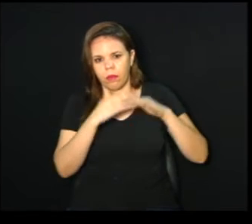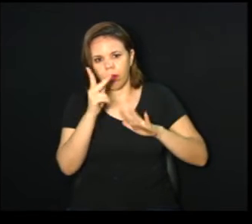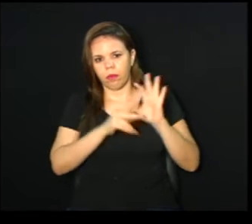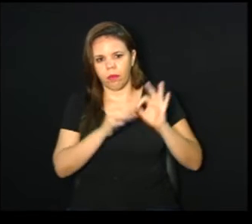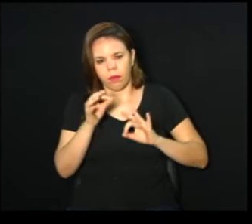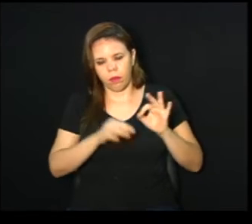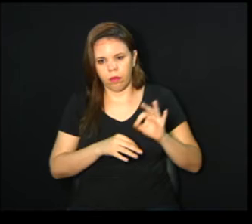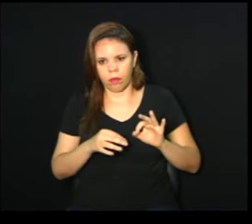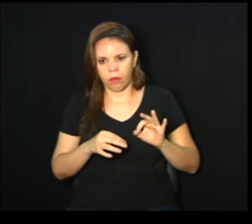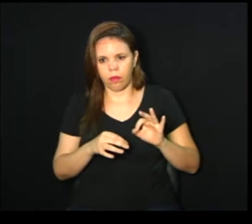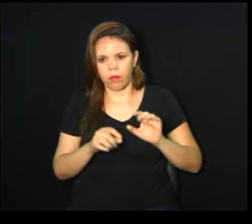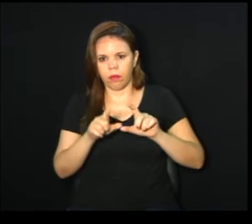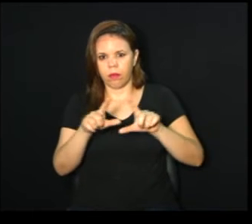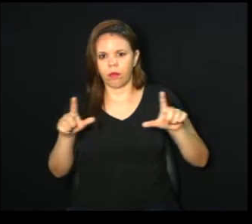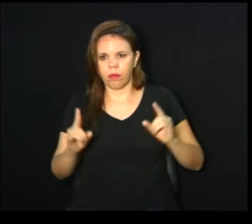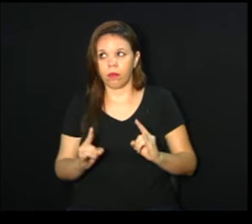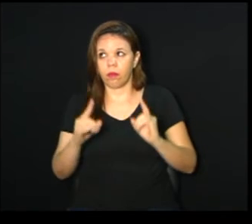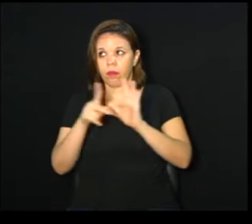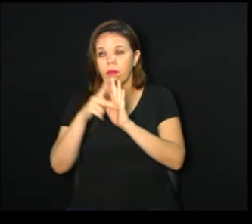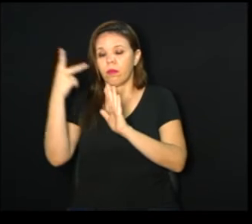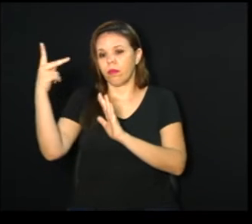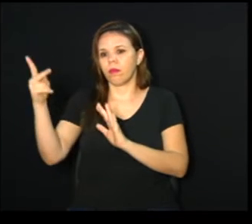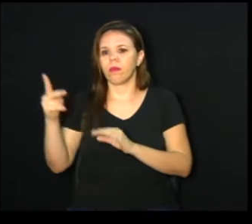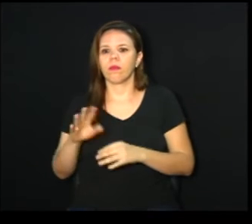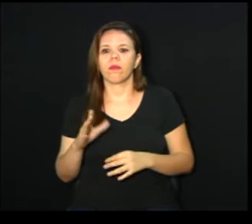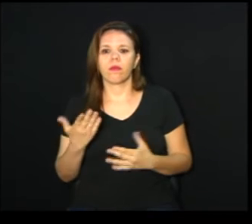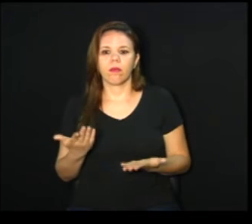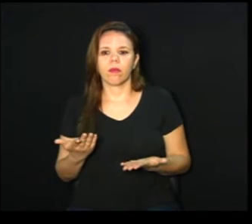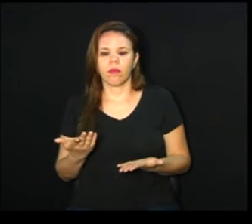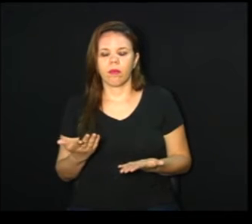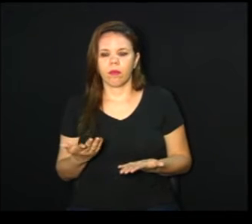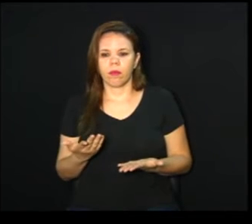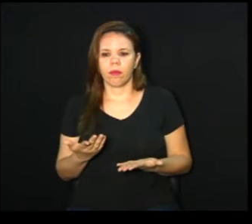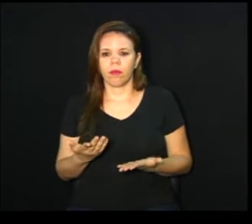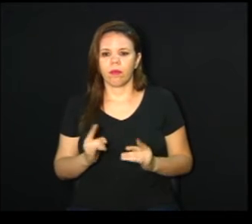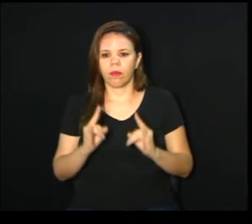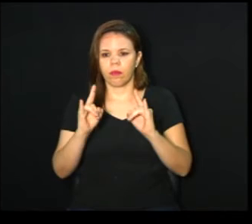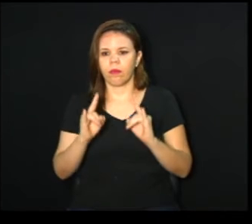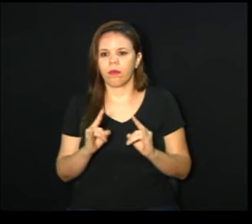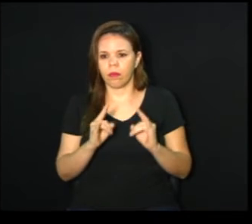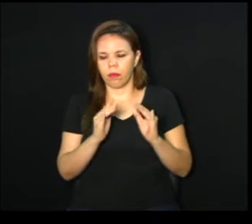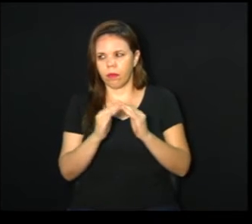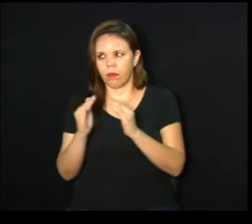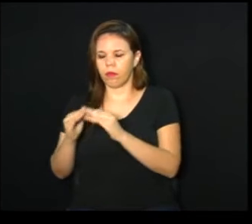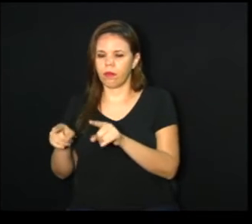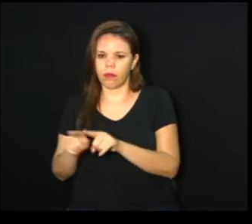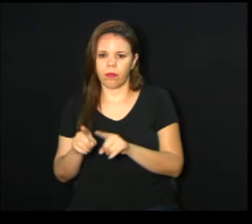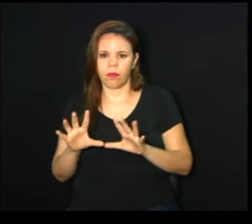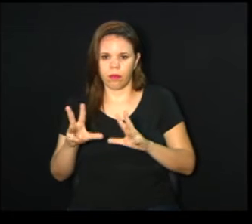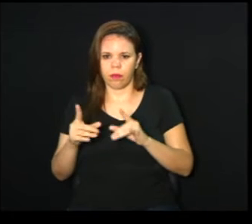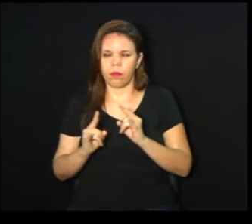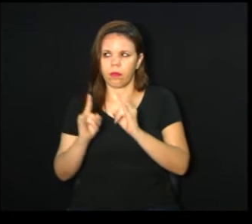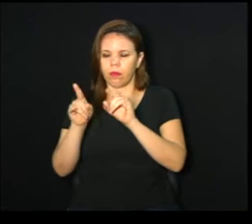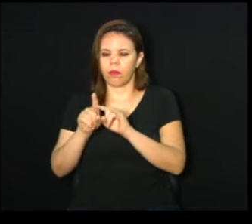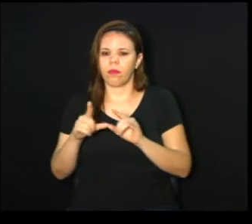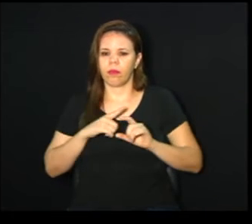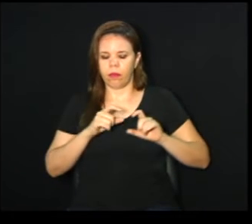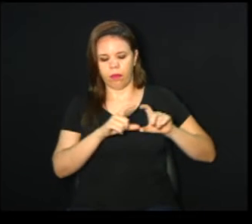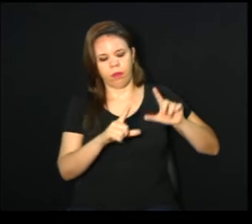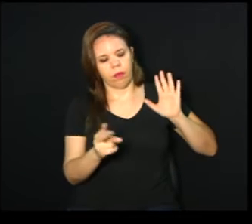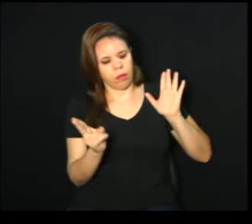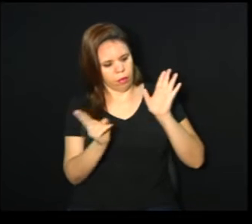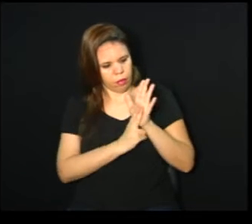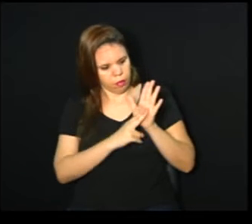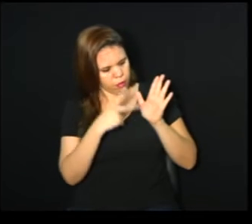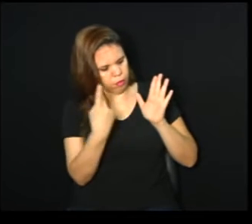de etiquetagem dos prédios dela. Ou seja, todos os prédios hoje da Unicamp eles vão ter um selo, como se fosse um selo que nós temos nos